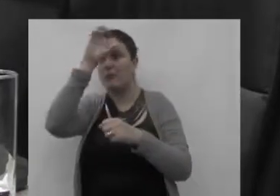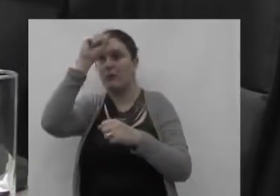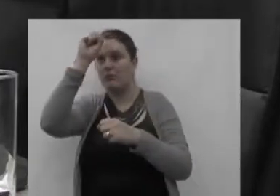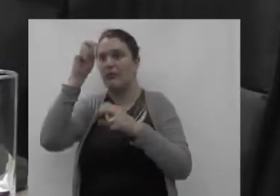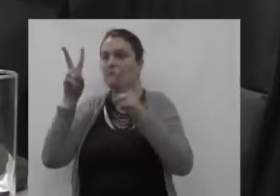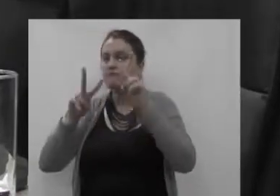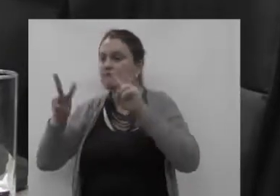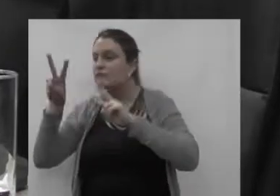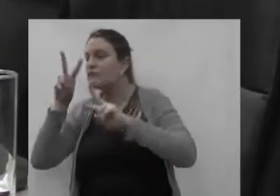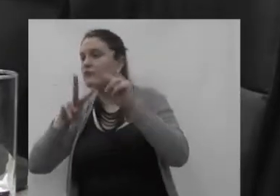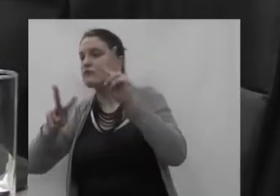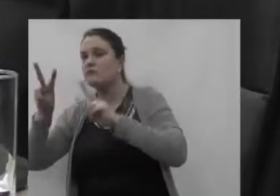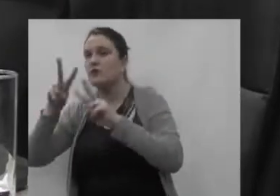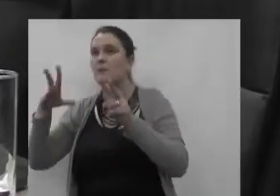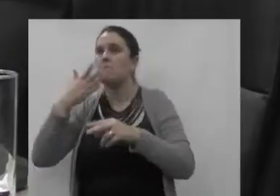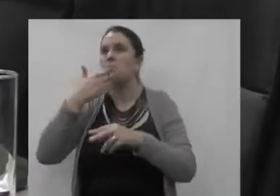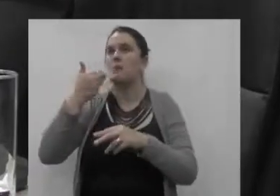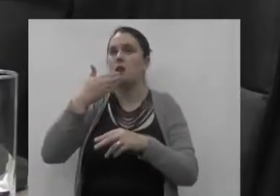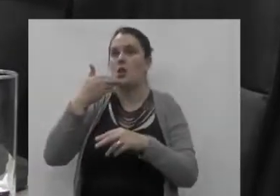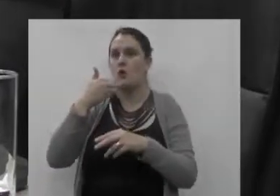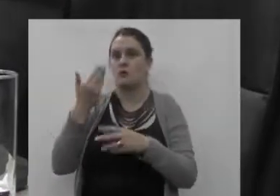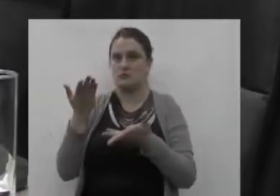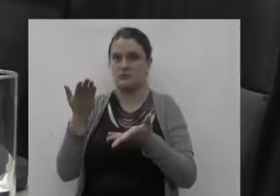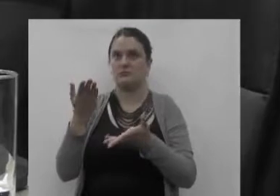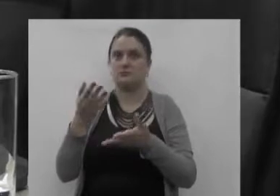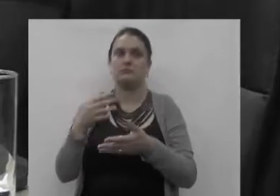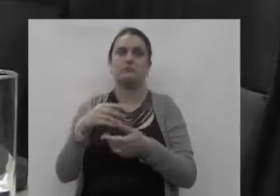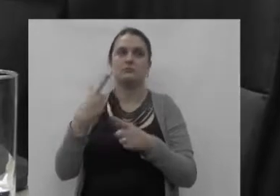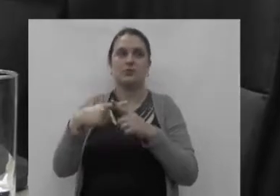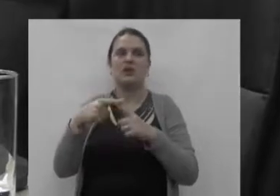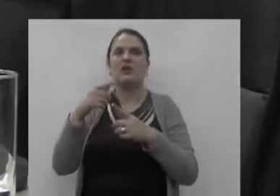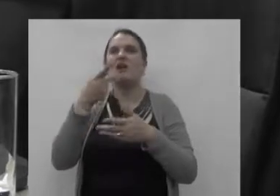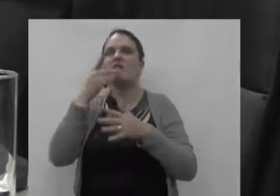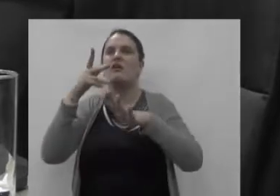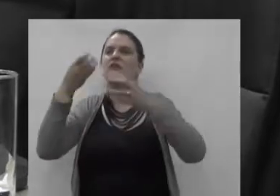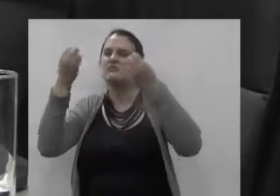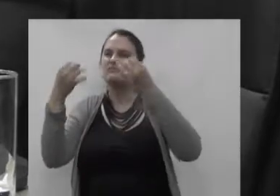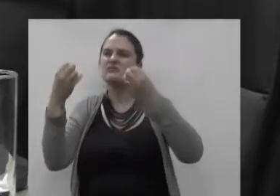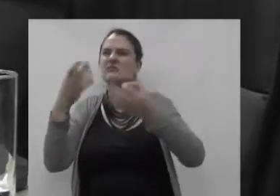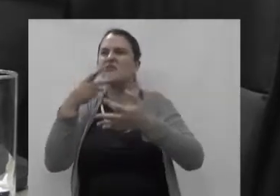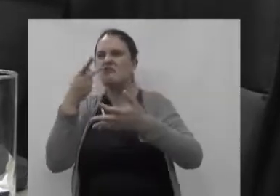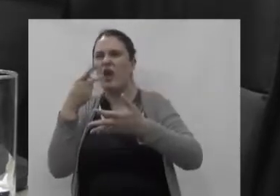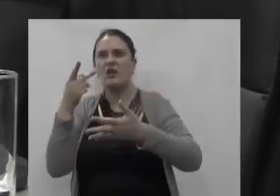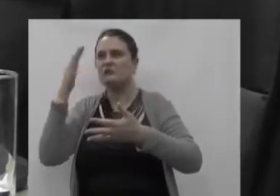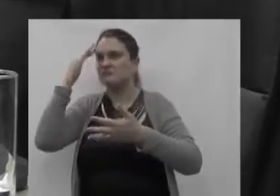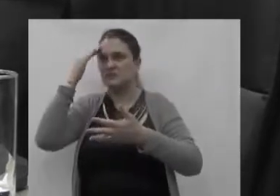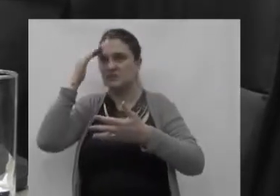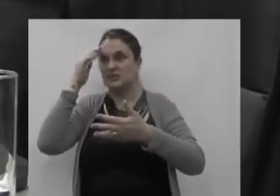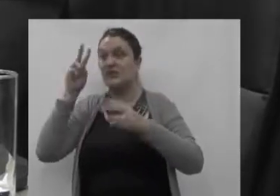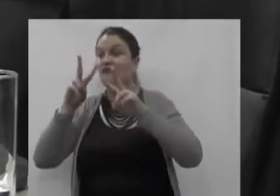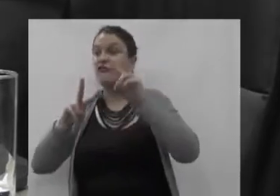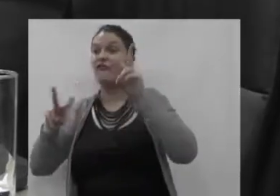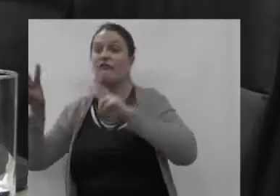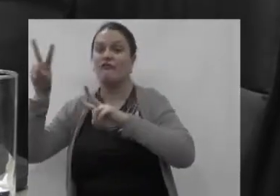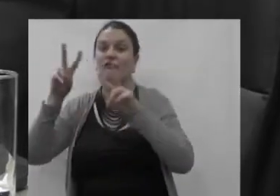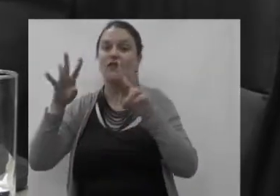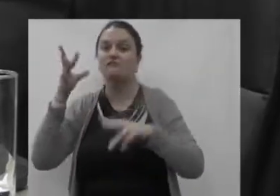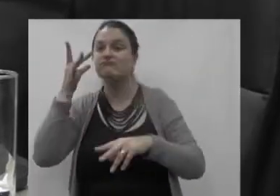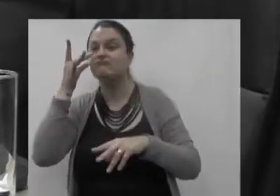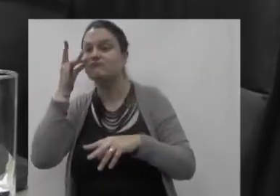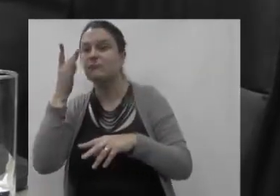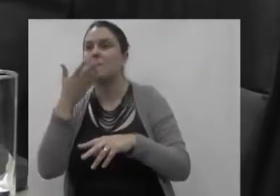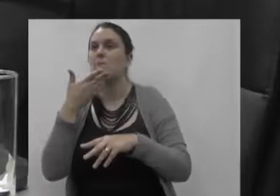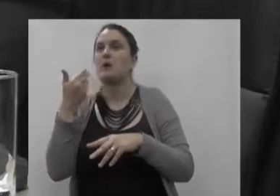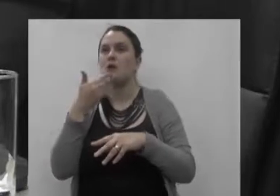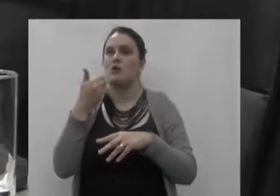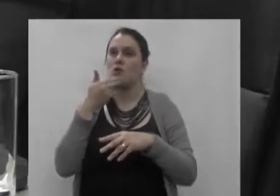Legislativo, ou de entidade que represente segmento da sociedade, podendo ser uma escola, uma associação de moradores,